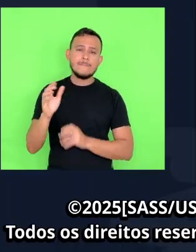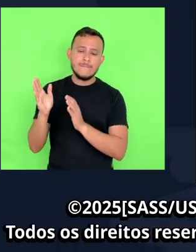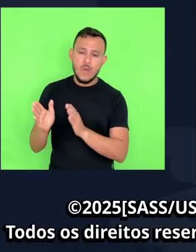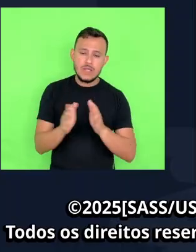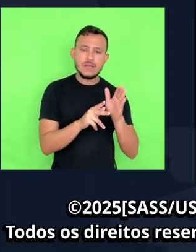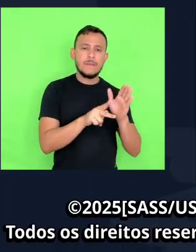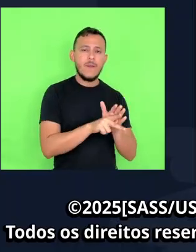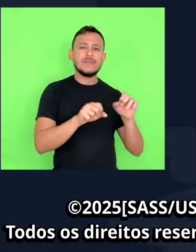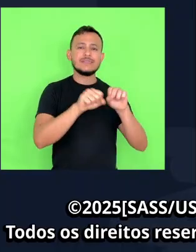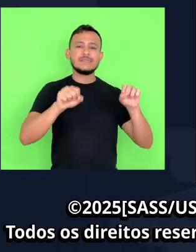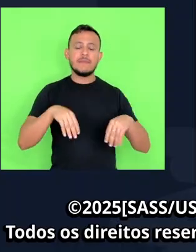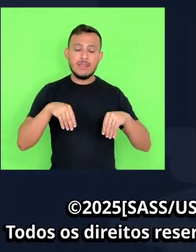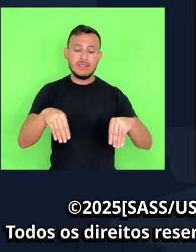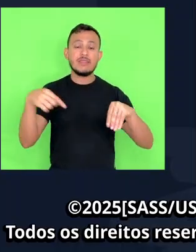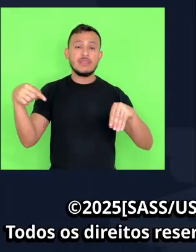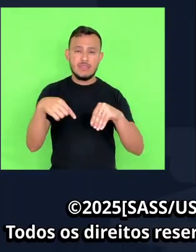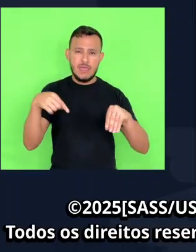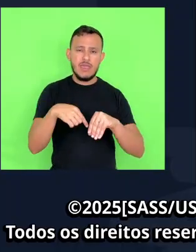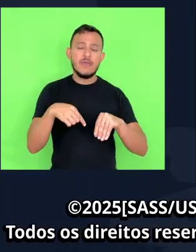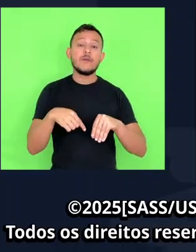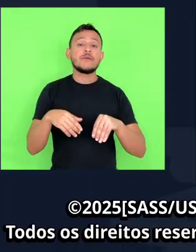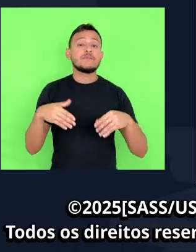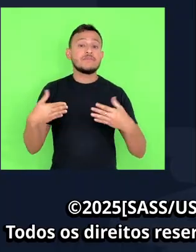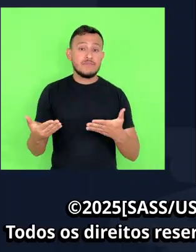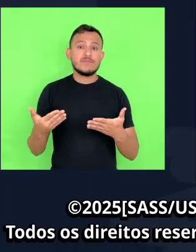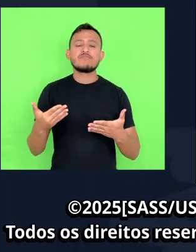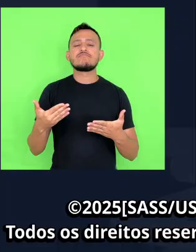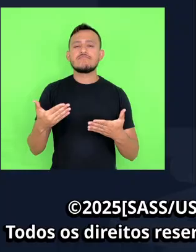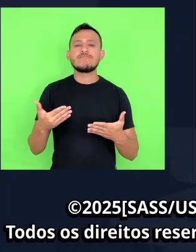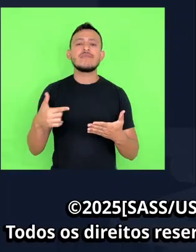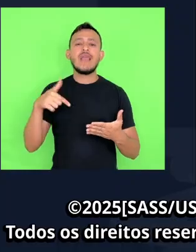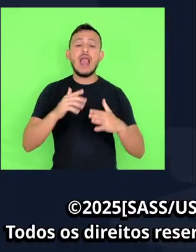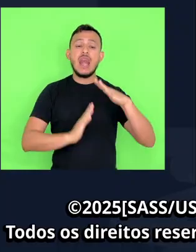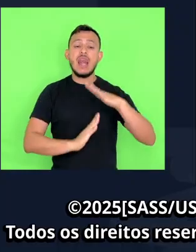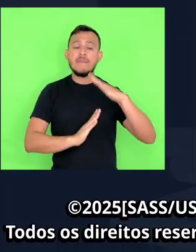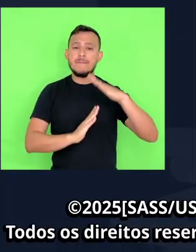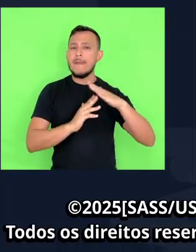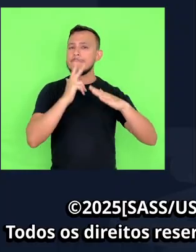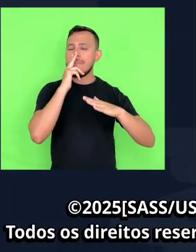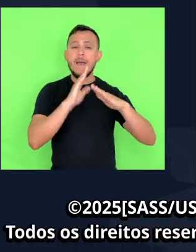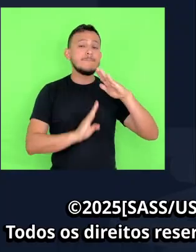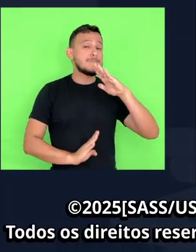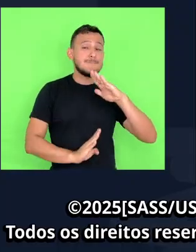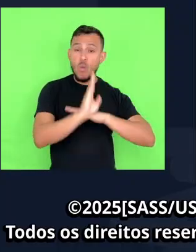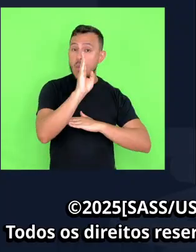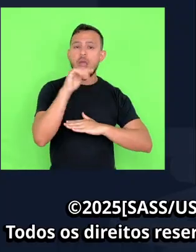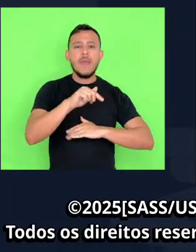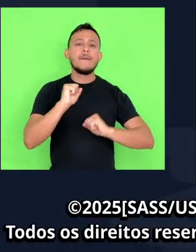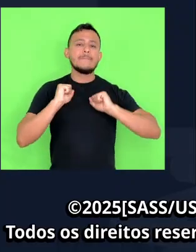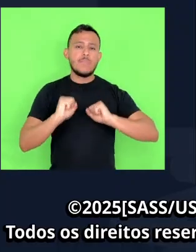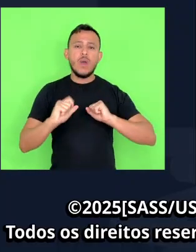sistema Terra que, quando ultrapassados, esse limite ultrapassado, ele pode